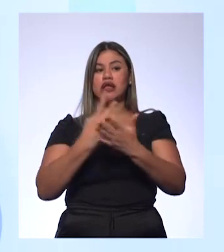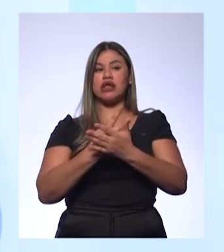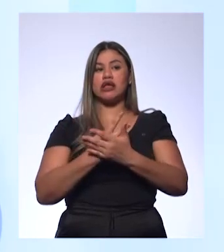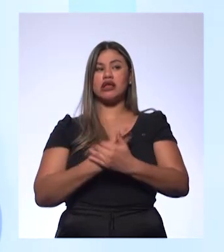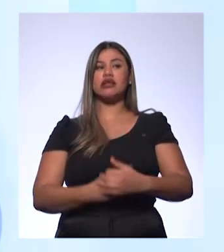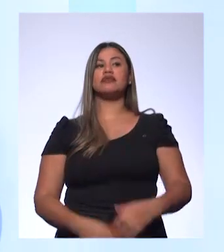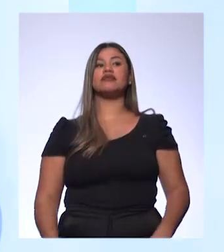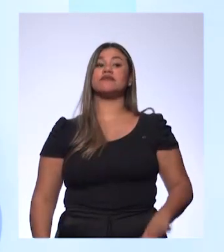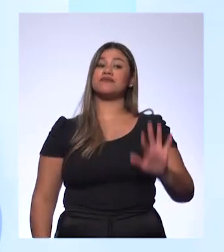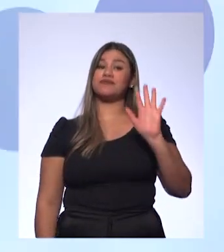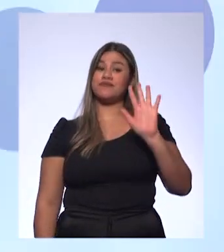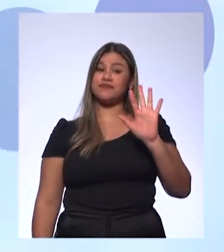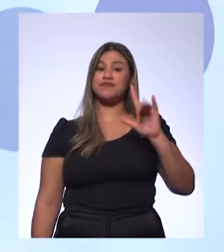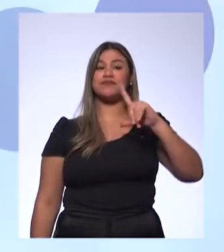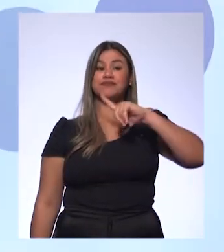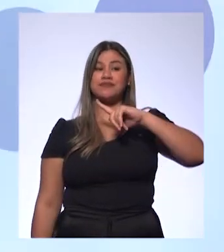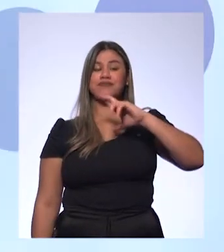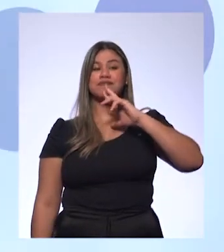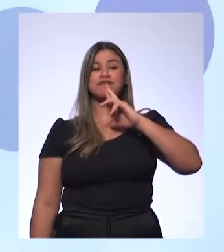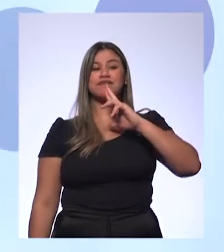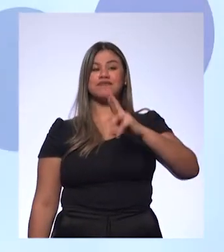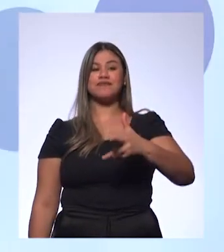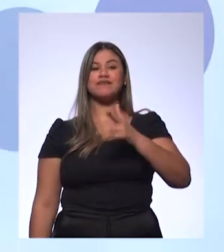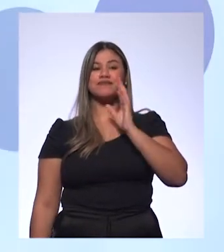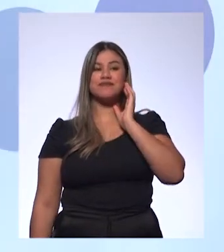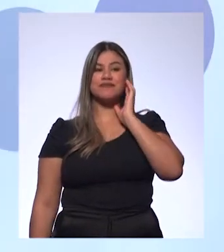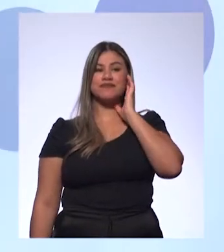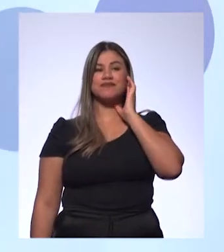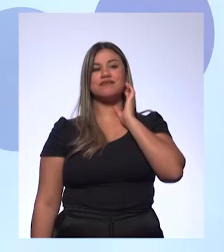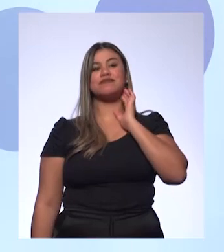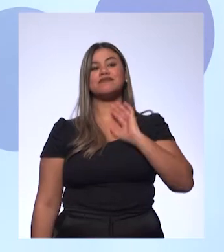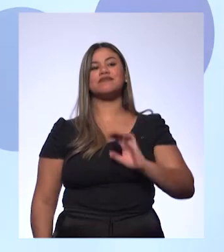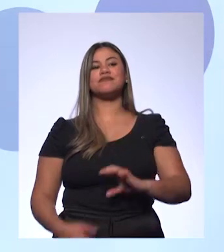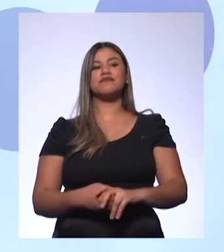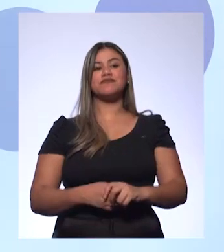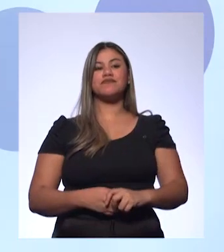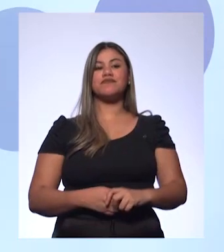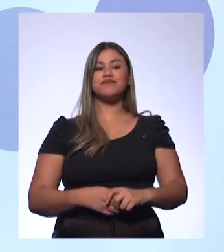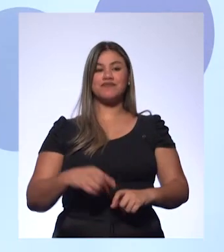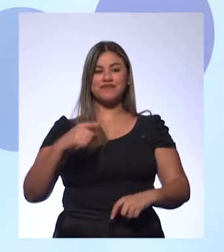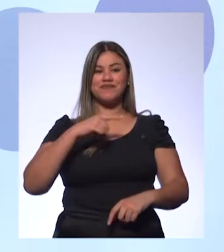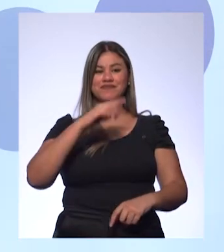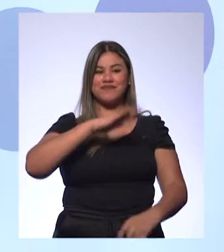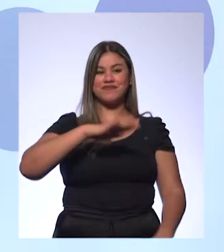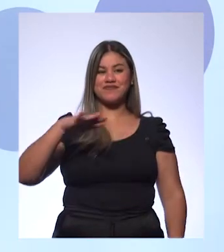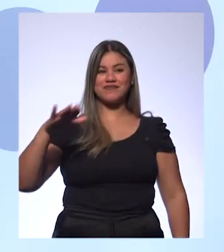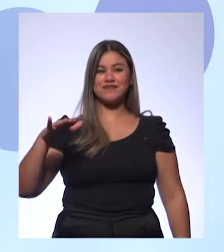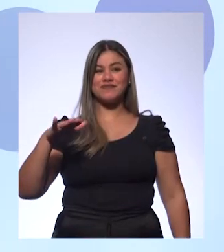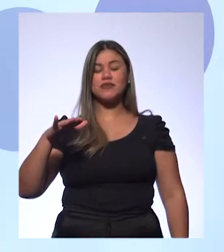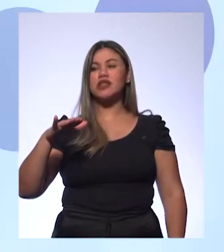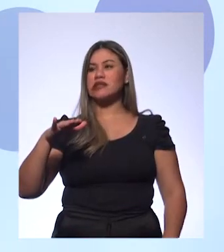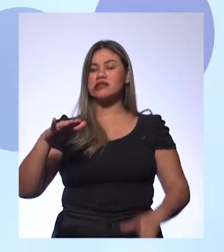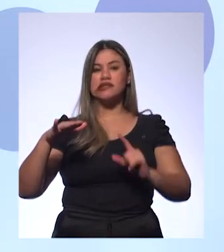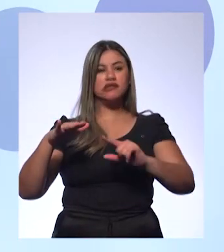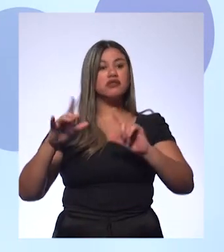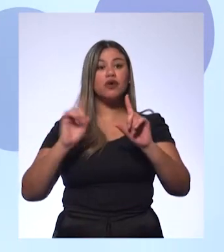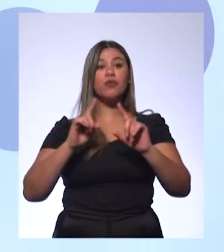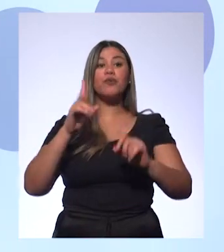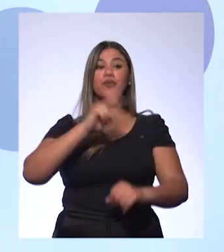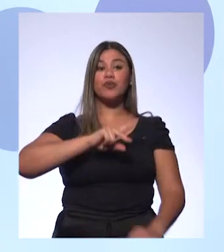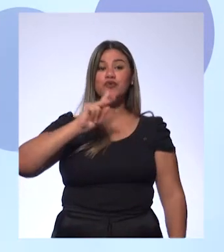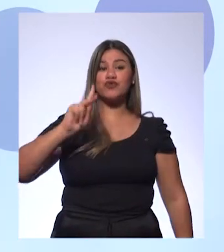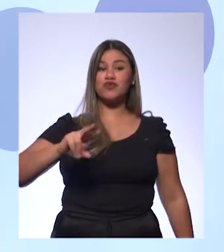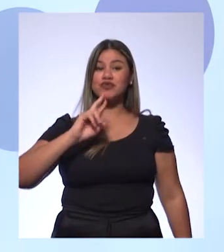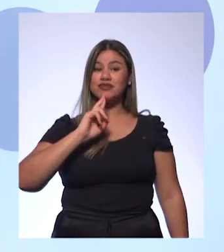errou? Já tem uma resposta então, vamos aqui. lá. Qual foi o erro da Gabriele? Inclusive a participação de uma aluna. De uma aluna, não, perdão, de uma professora. Olha